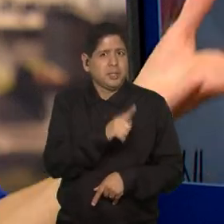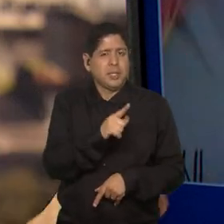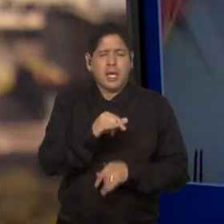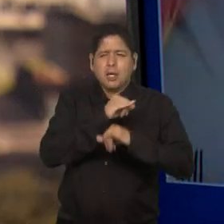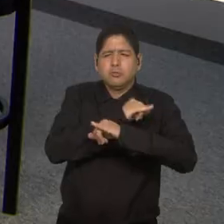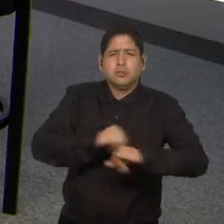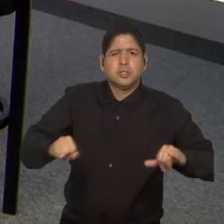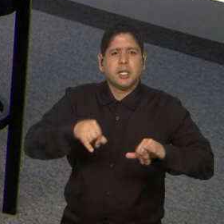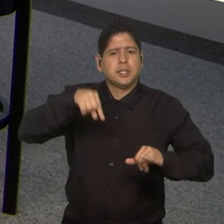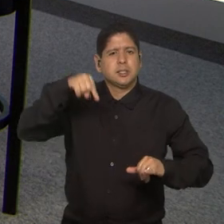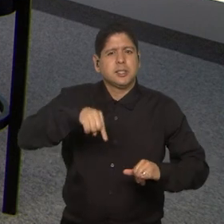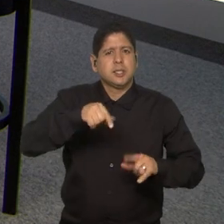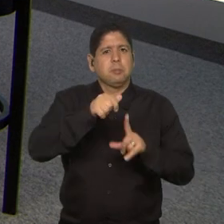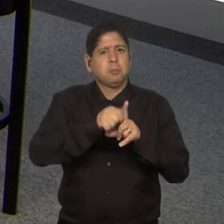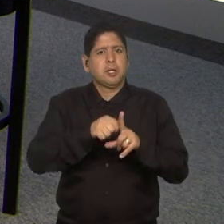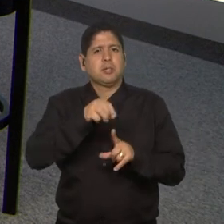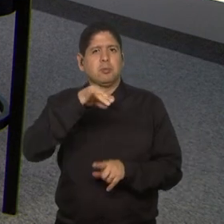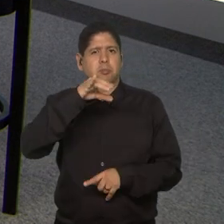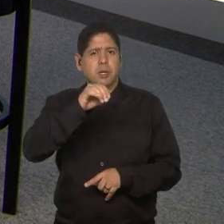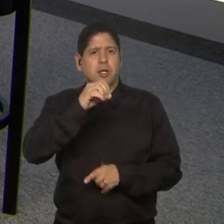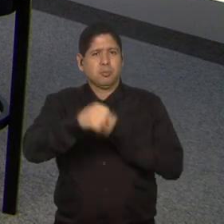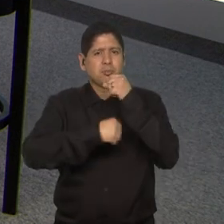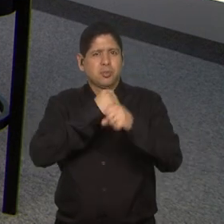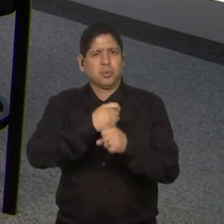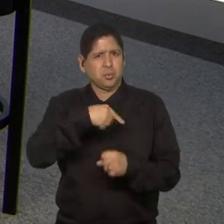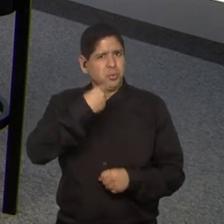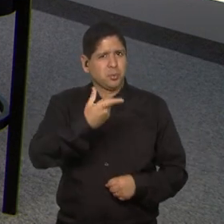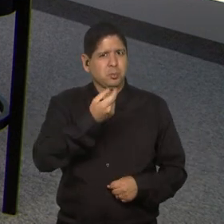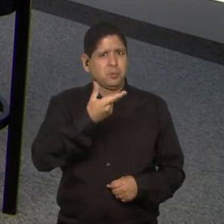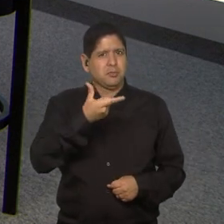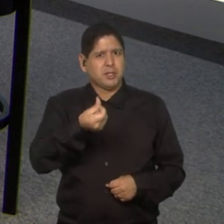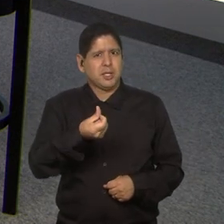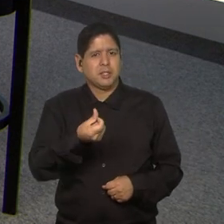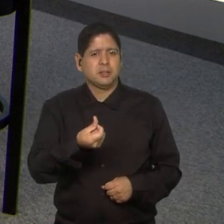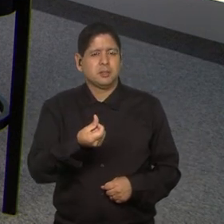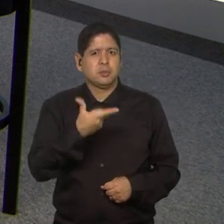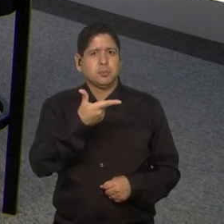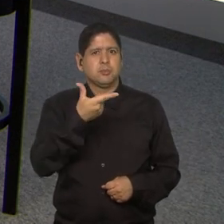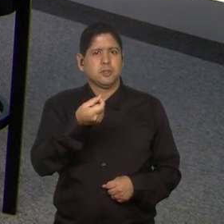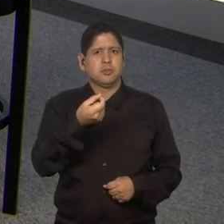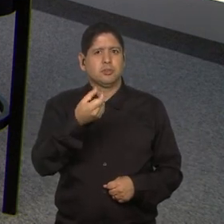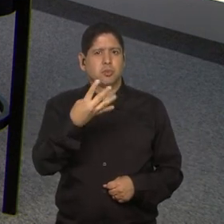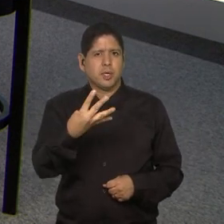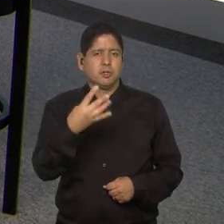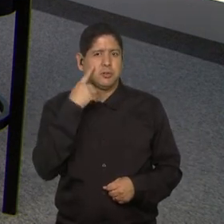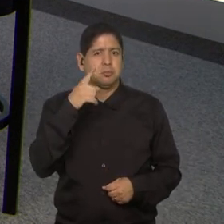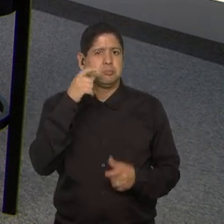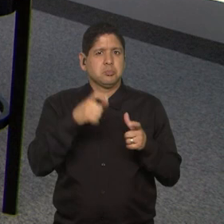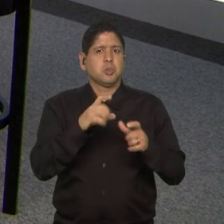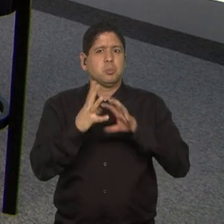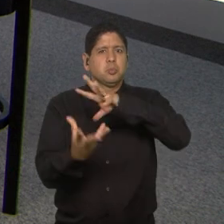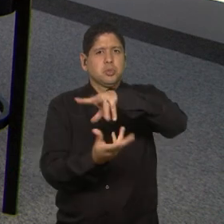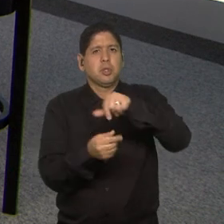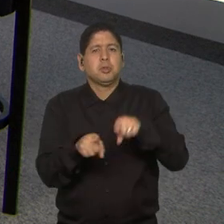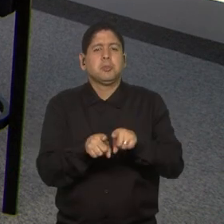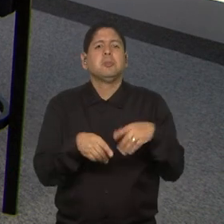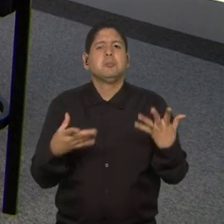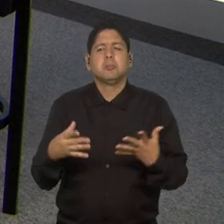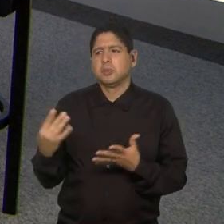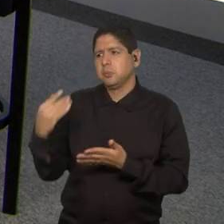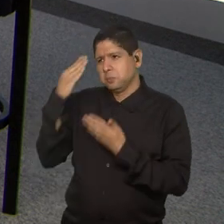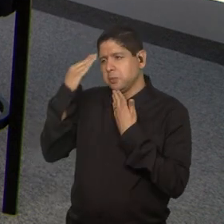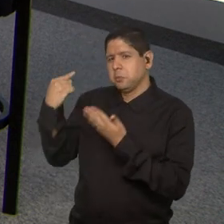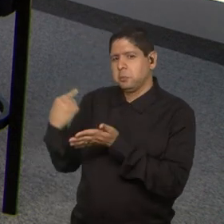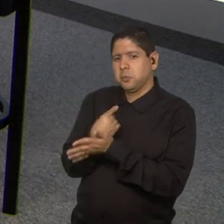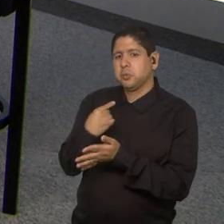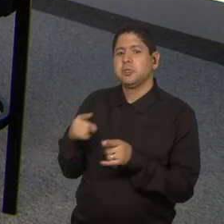anunciado em maio do ano que vem como o país-sede do Mundial. Não, obrigado, obrigado pela pergunta e obrigado